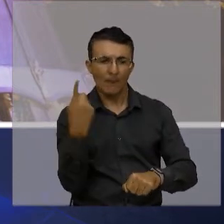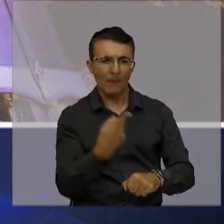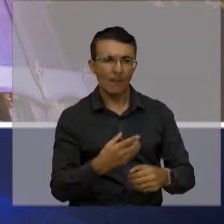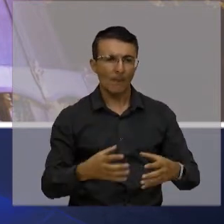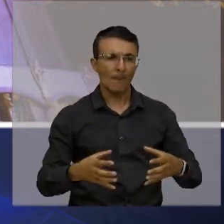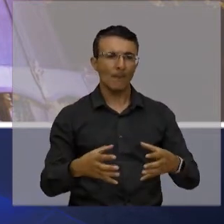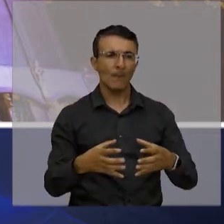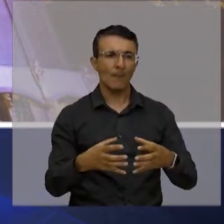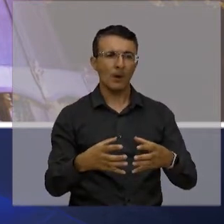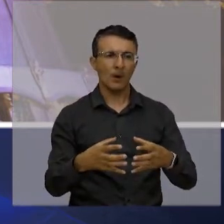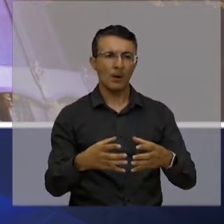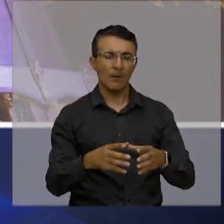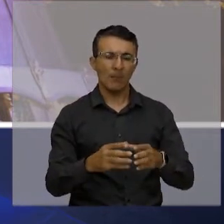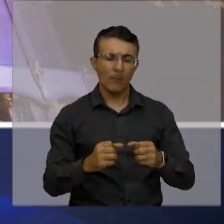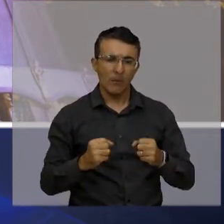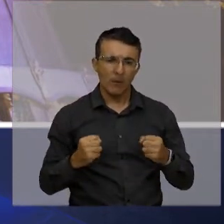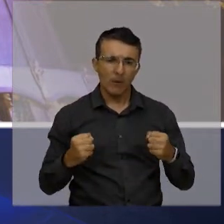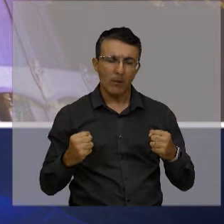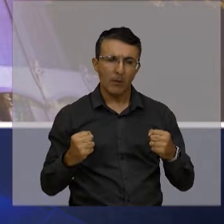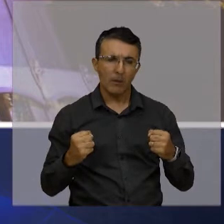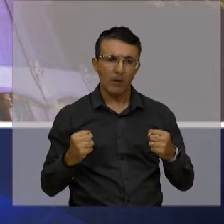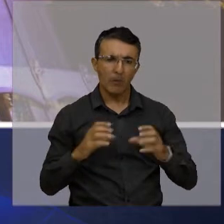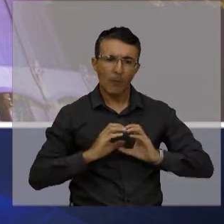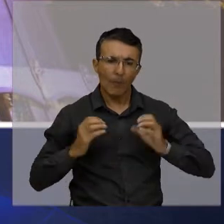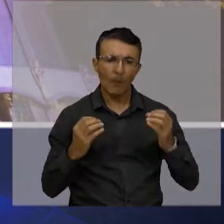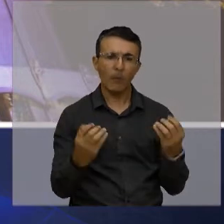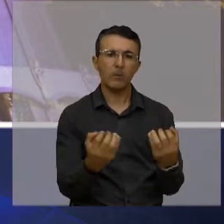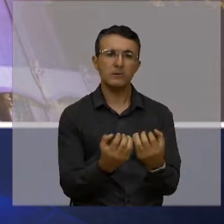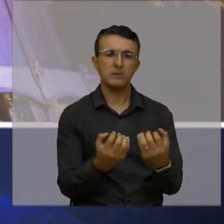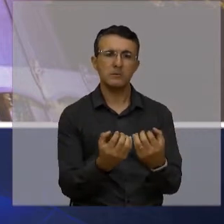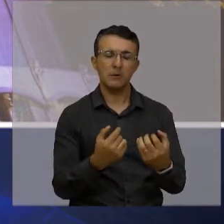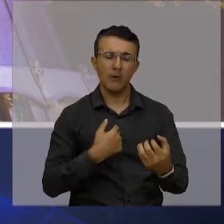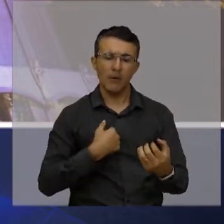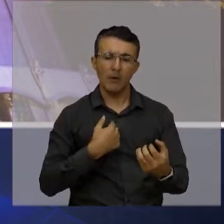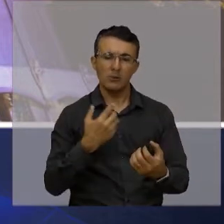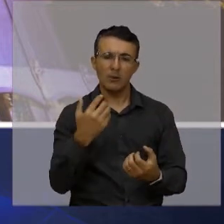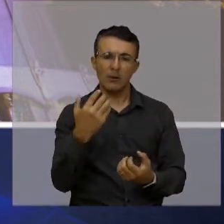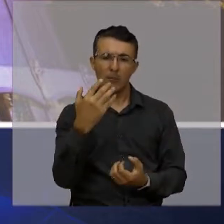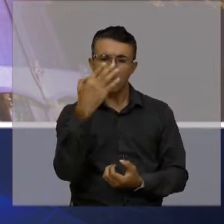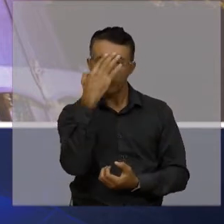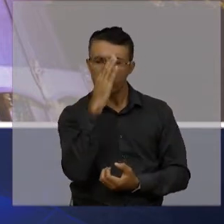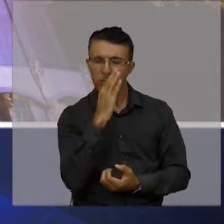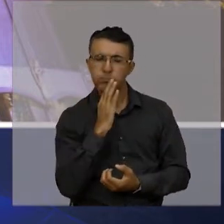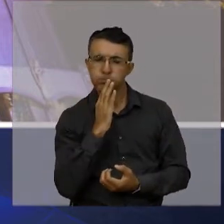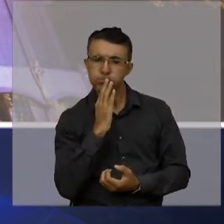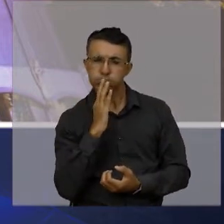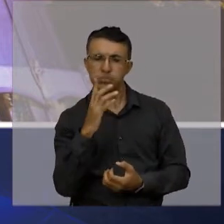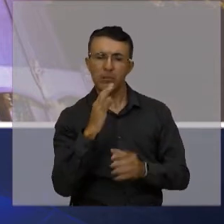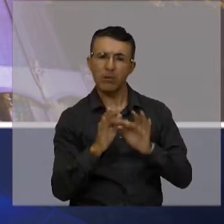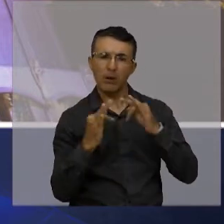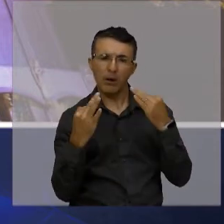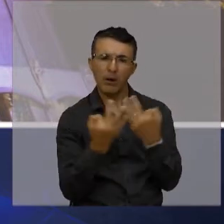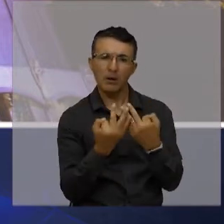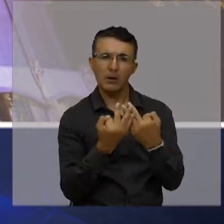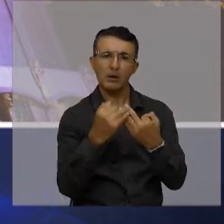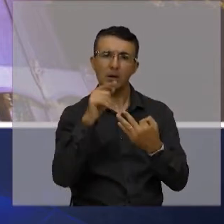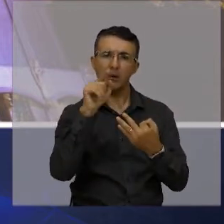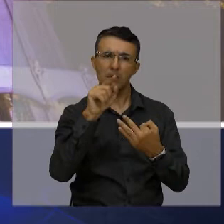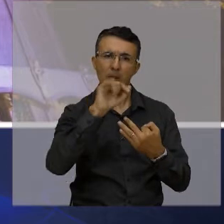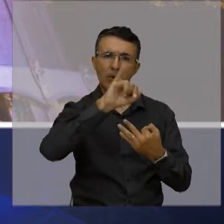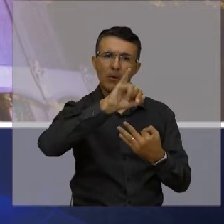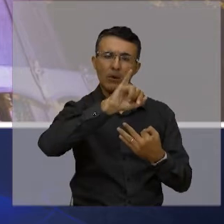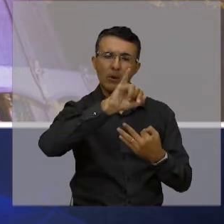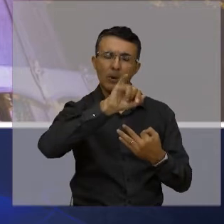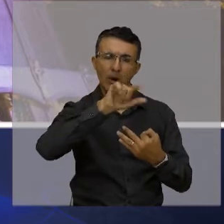minha solidariedade, reconhecimento para a família do Luiz Ângelo